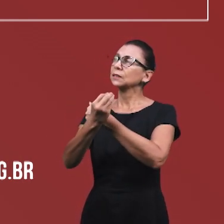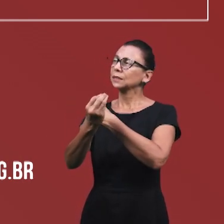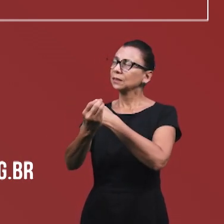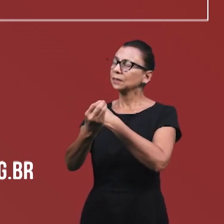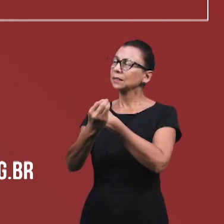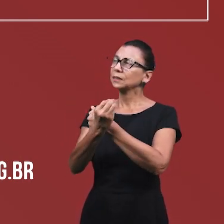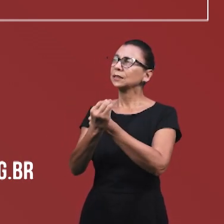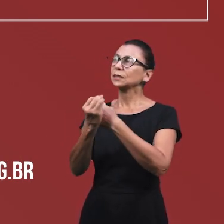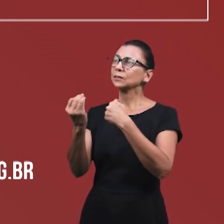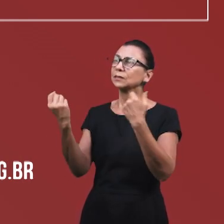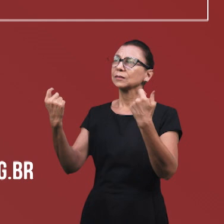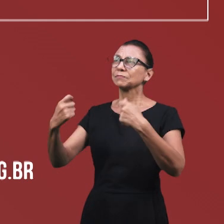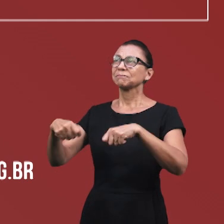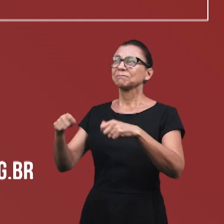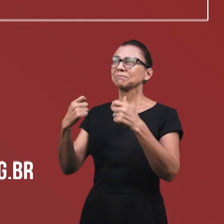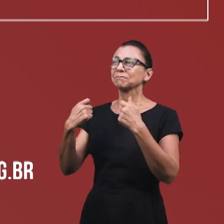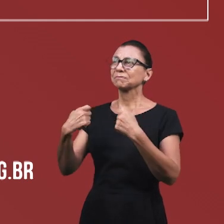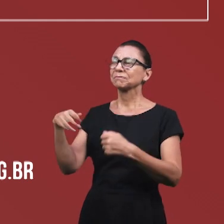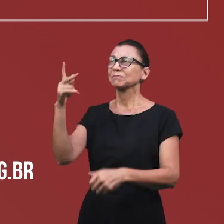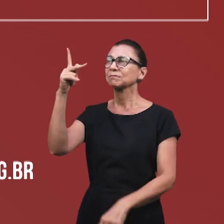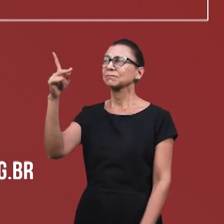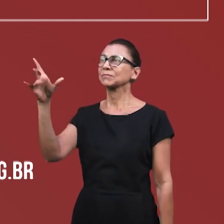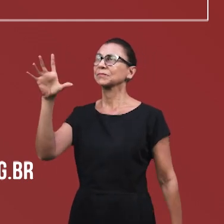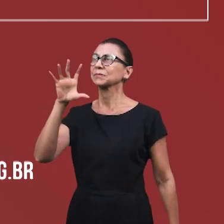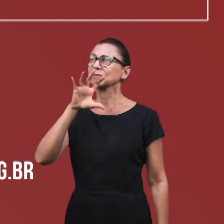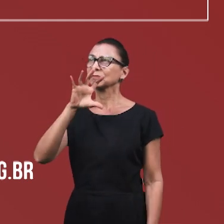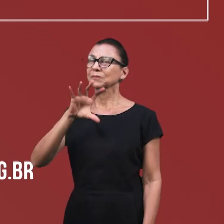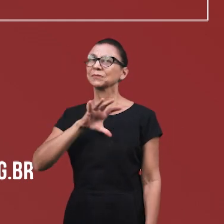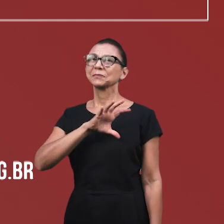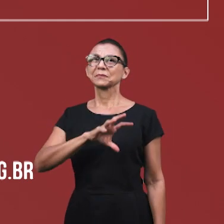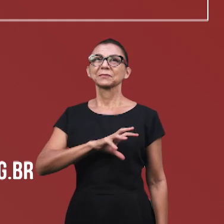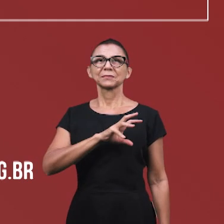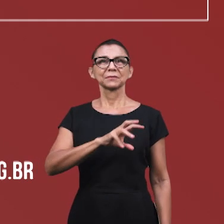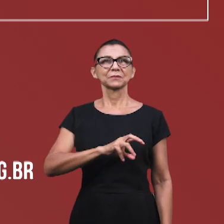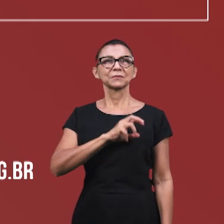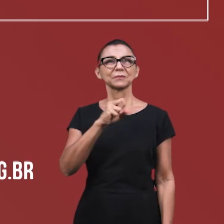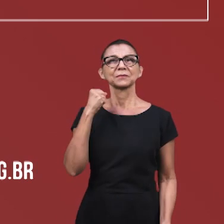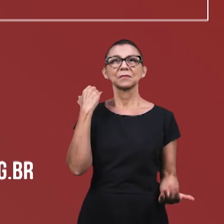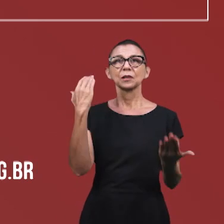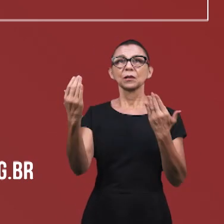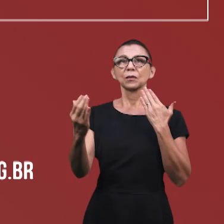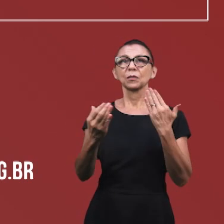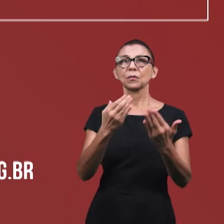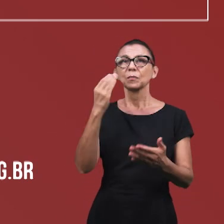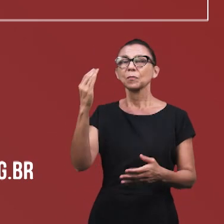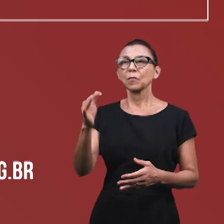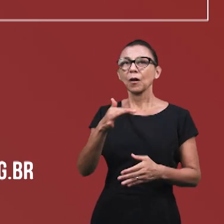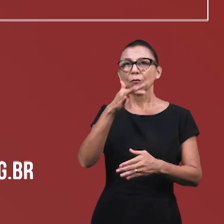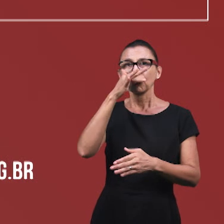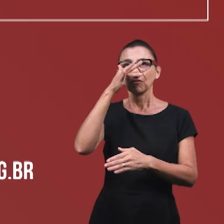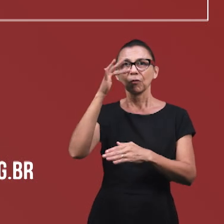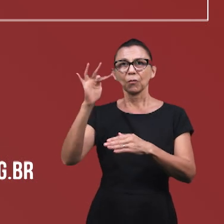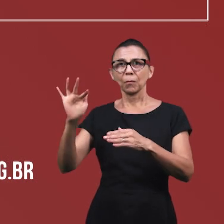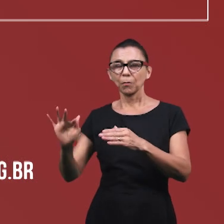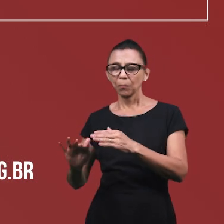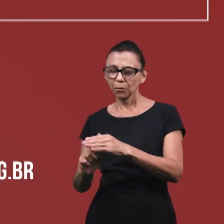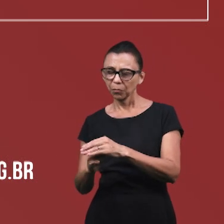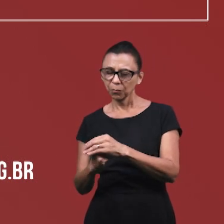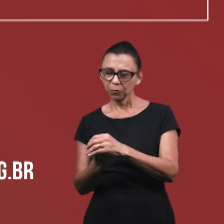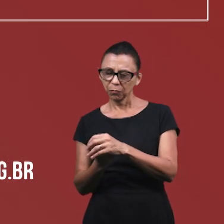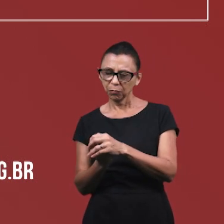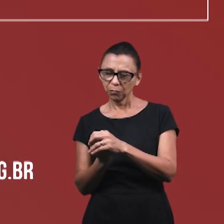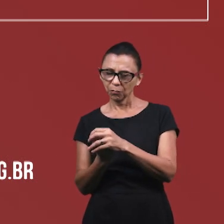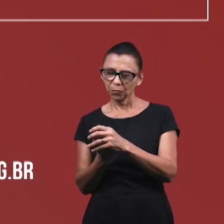de mim com teu amor, como uma flor pequena